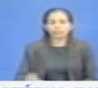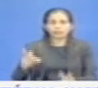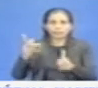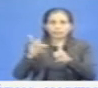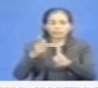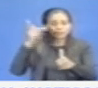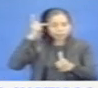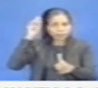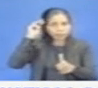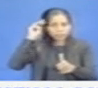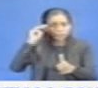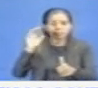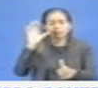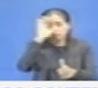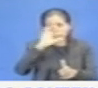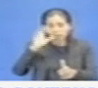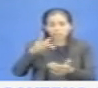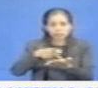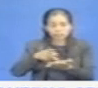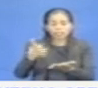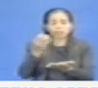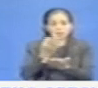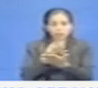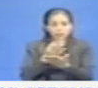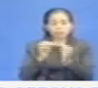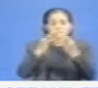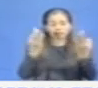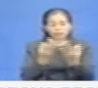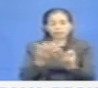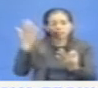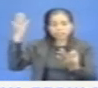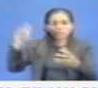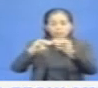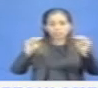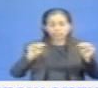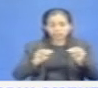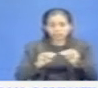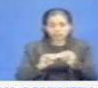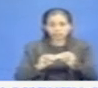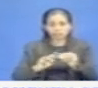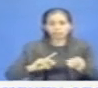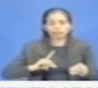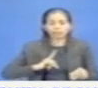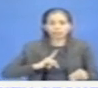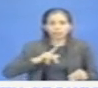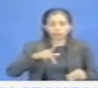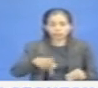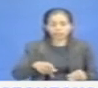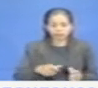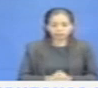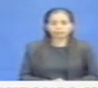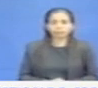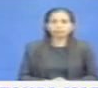Vice-Primeira-Ministra observa pagamento de subsídio para beneficiários Sira Iha, município Lautem. Lihusi observação na Turucata,